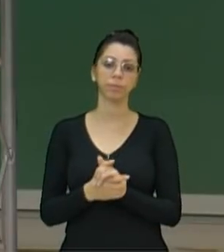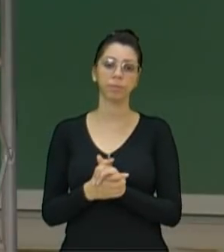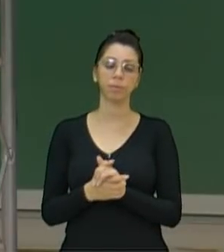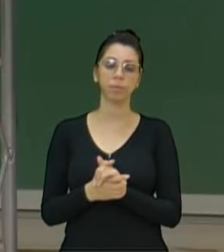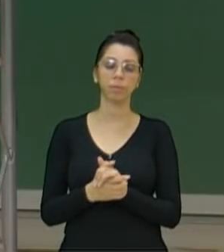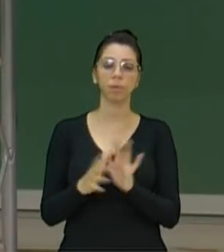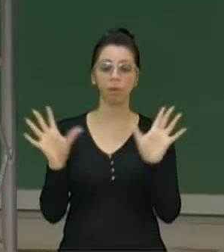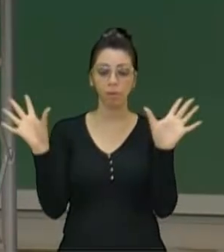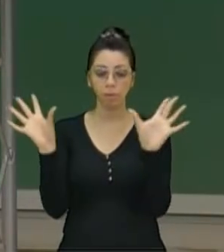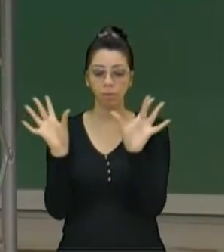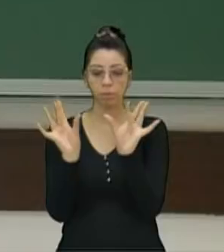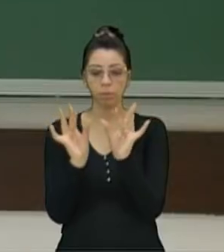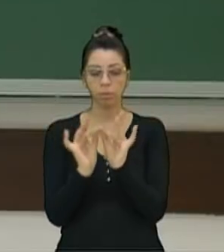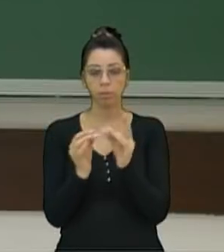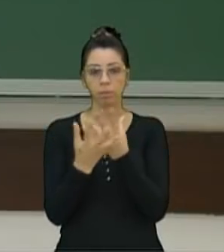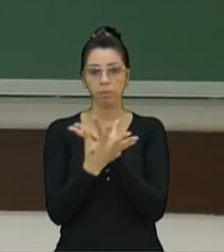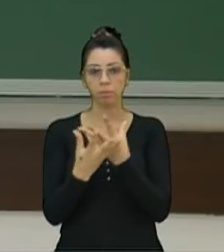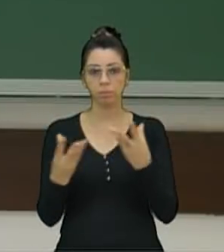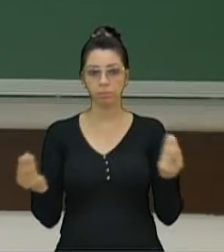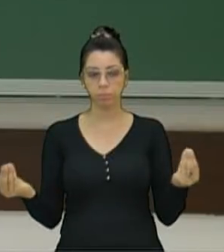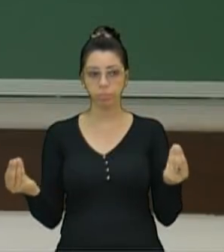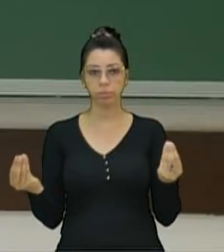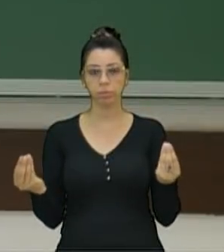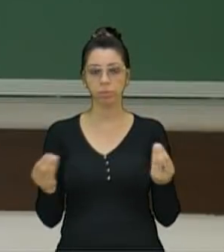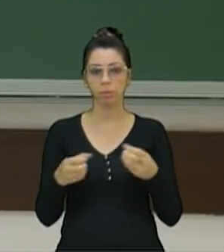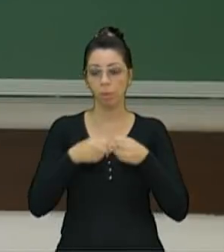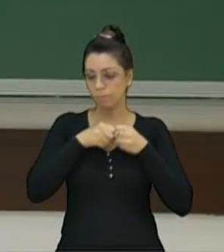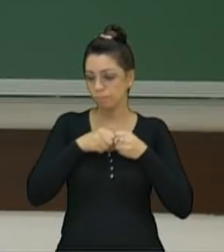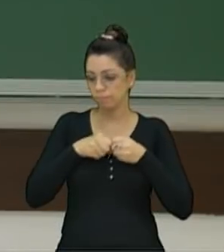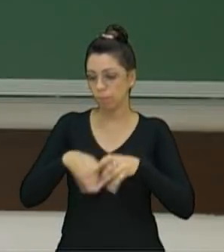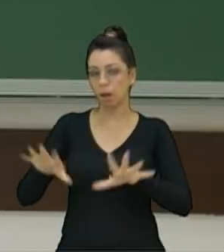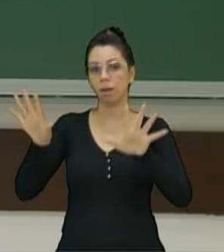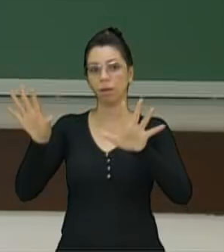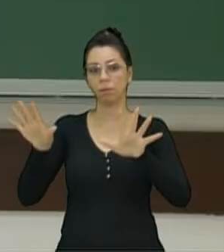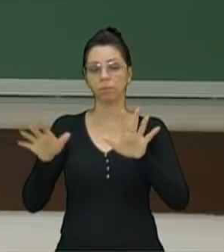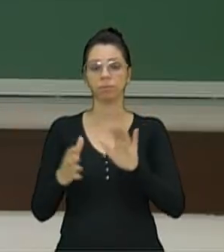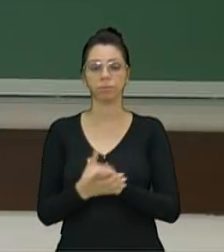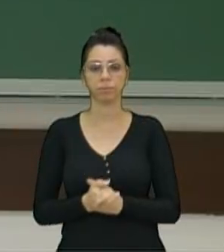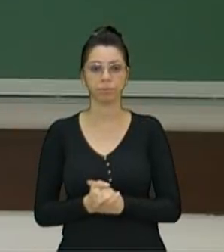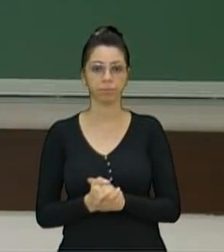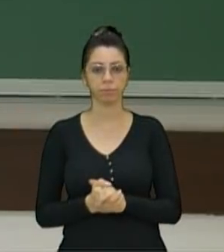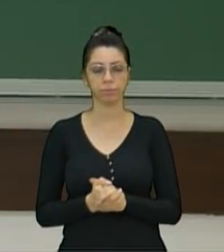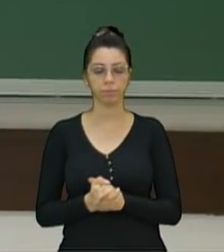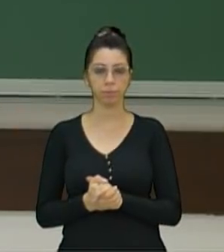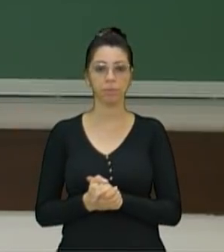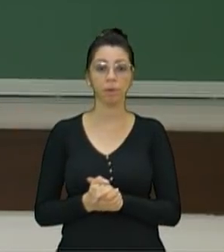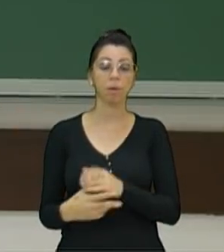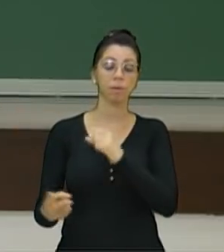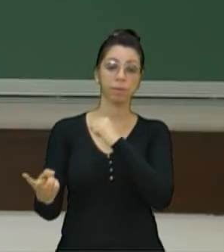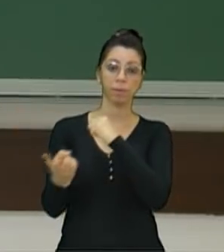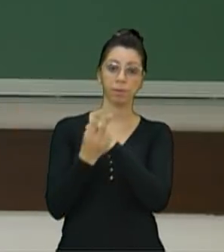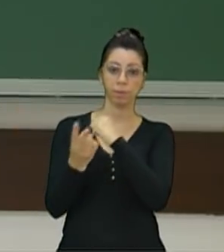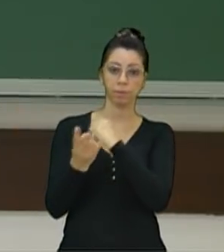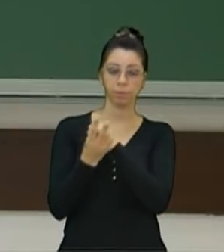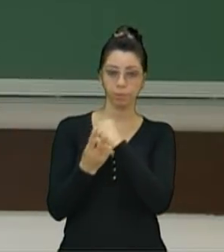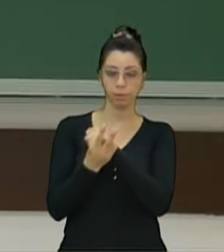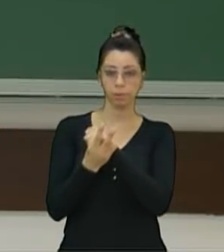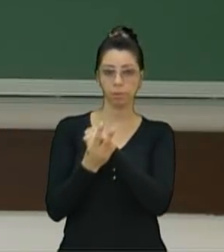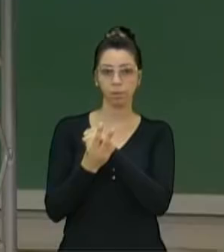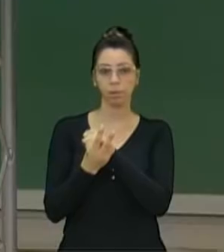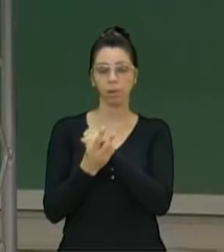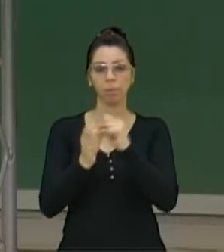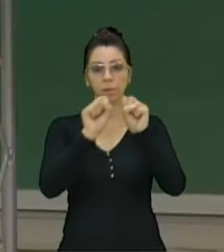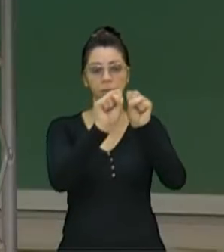esse líquido e filtrar, drenar ele, né, para eliminar os excessos, tá? Ajudar o sistema